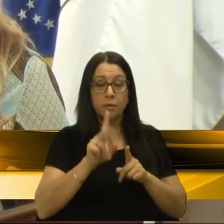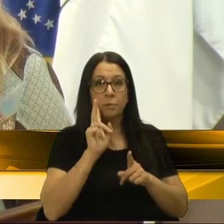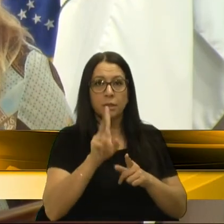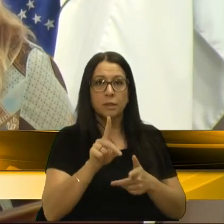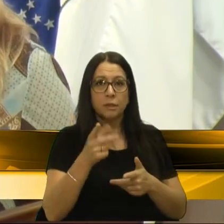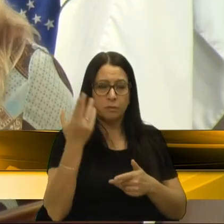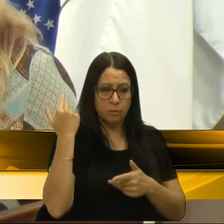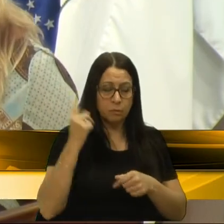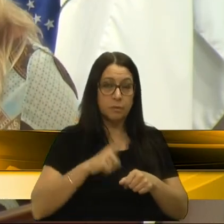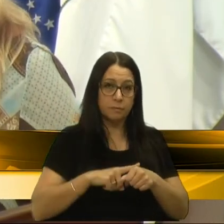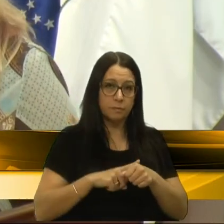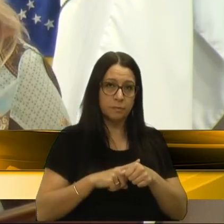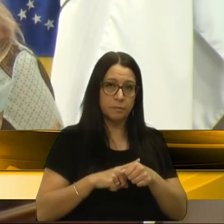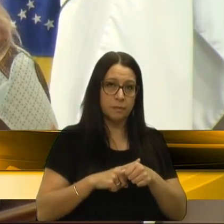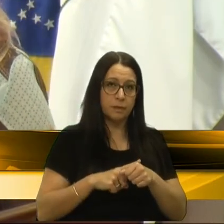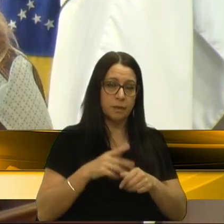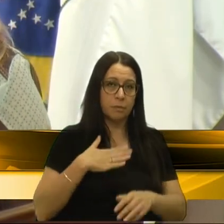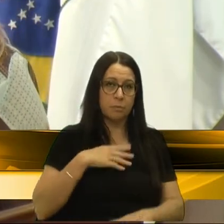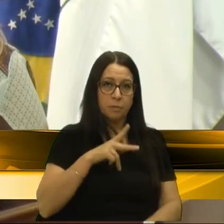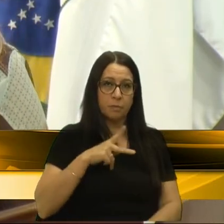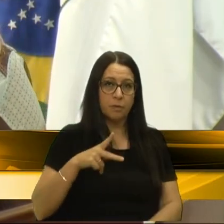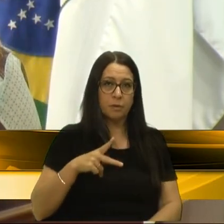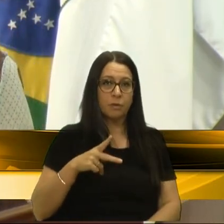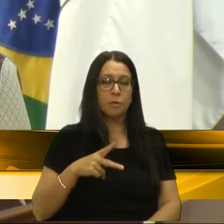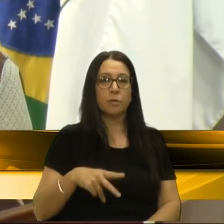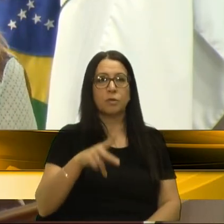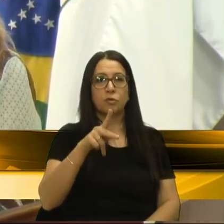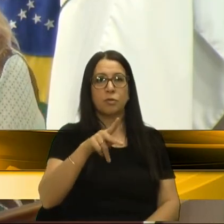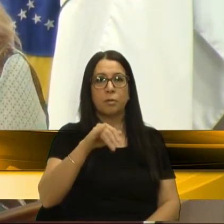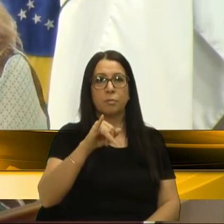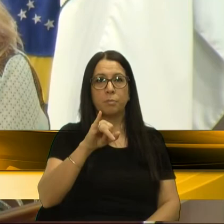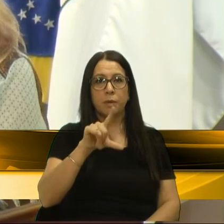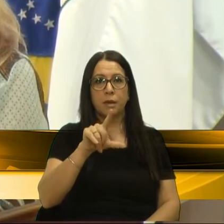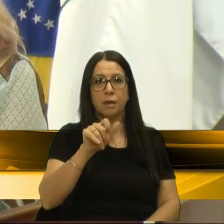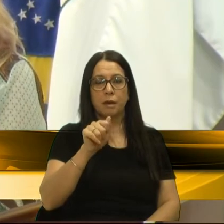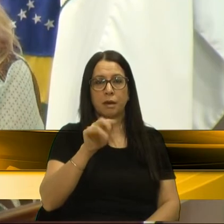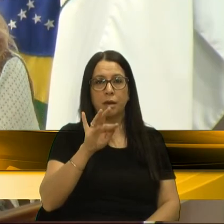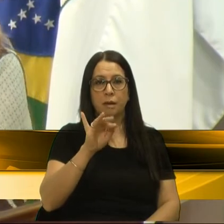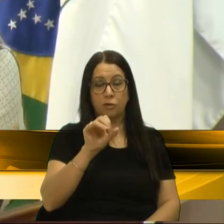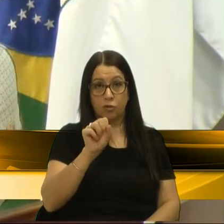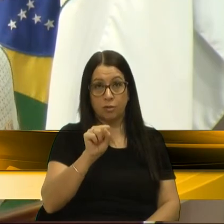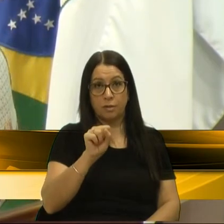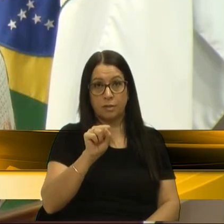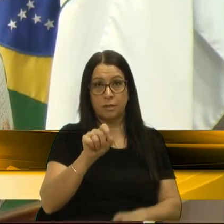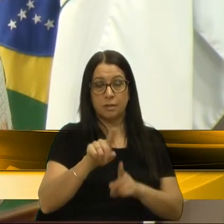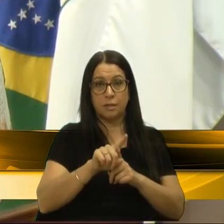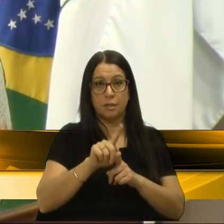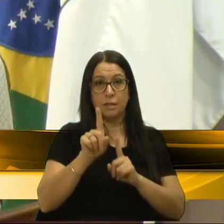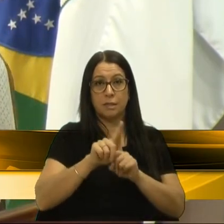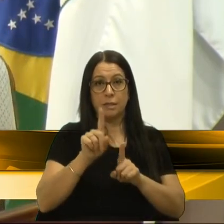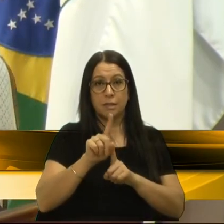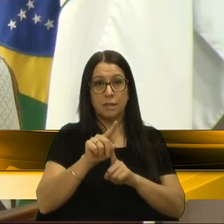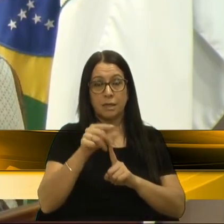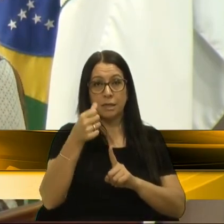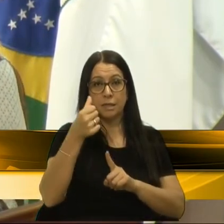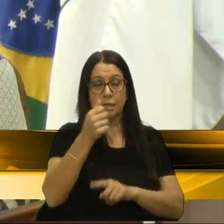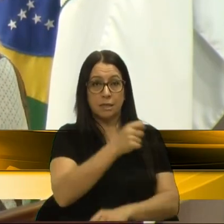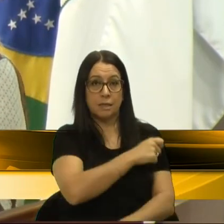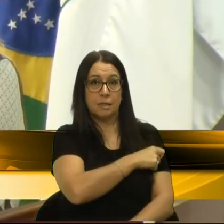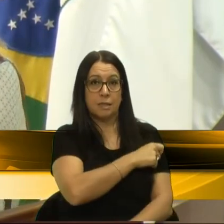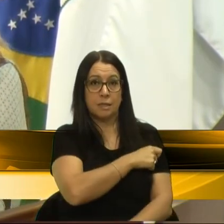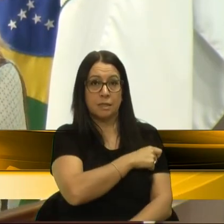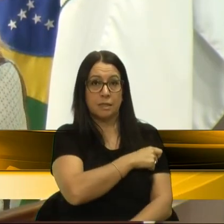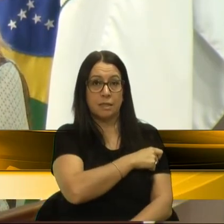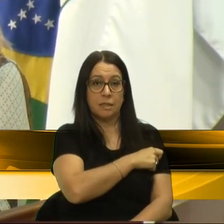ocasião que a minha professora de Pilates colocou que naquele período, em um mês, ela estava com seis alunos